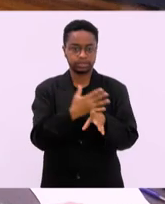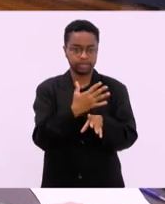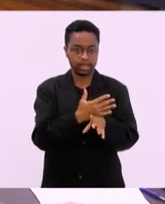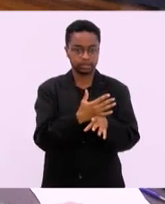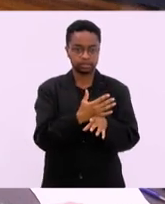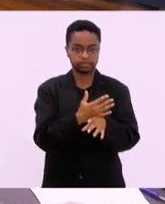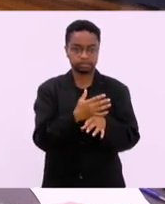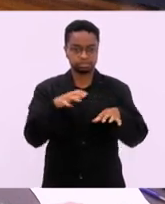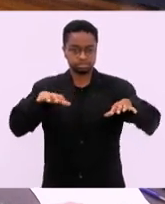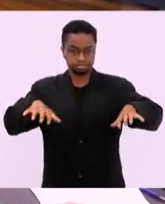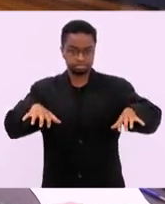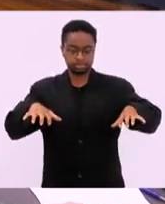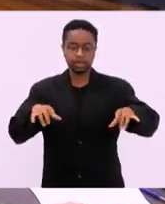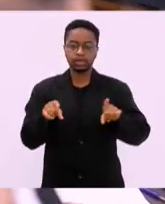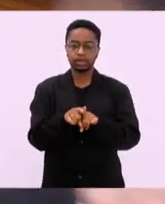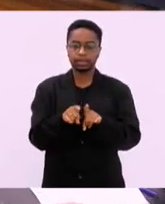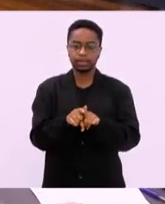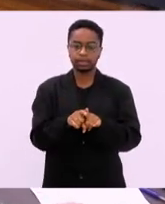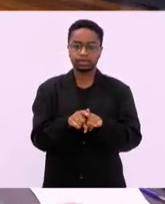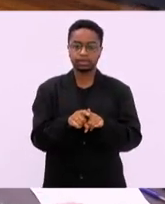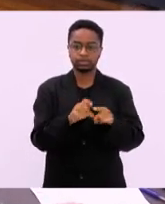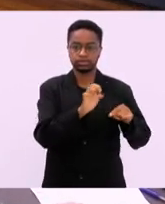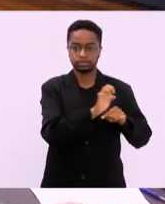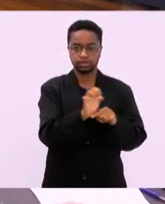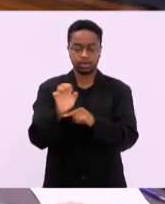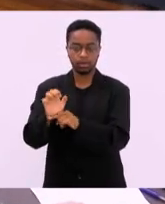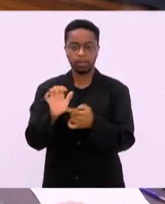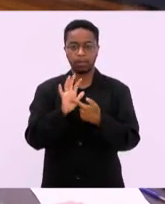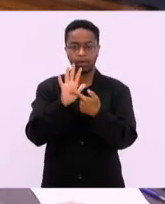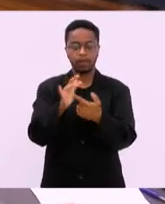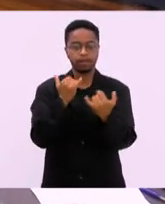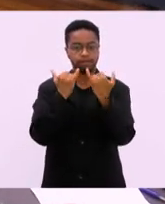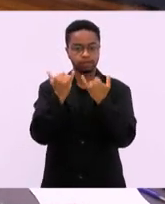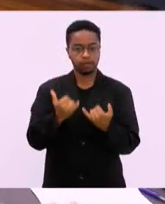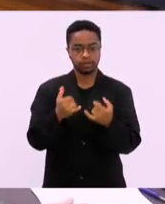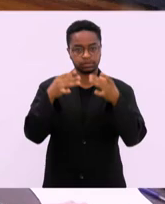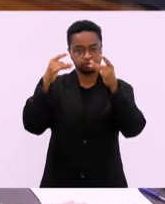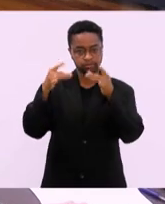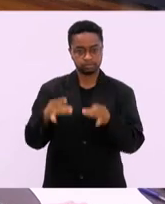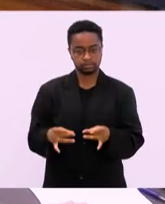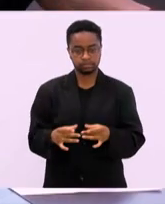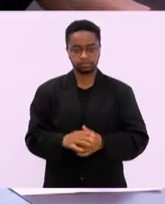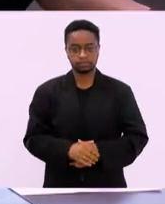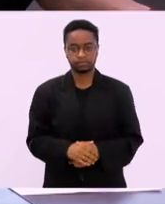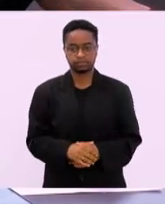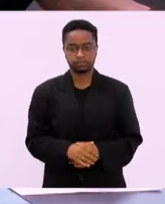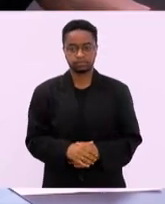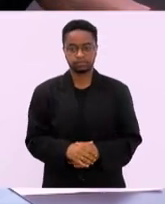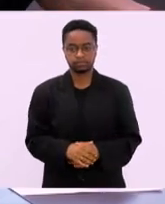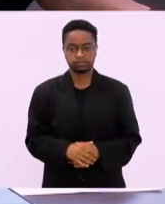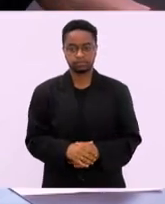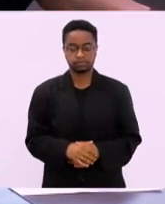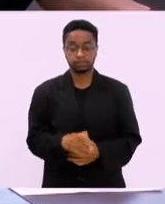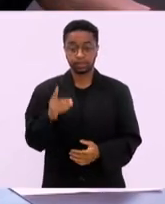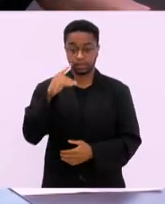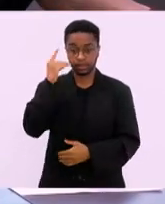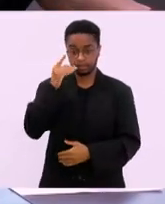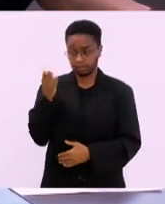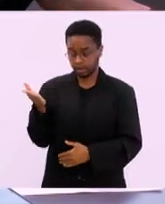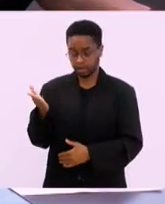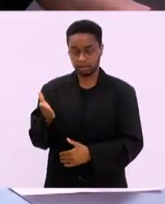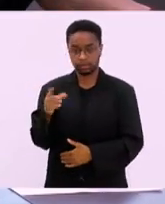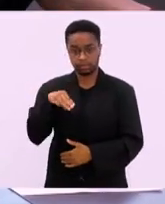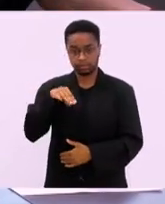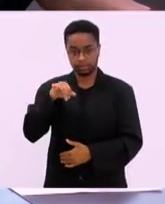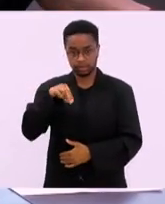e interestaduais de passagem em todo o Estado de disponibilizar informações, etc, etc. Então, quero deputado fazer essa subemenda. Deputado Carlos Mink,